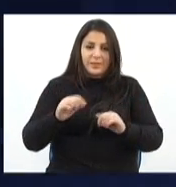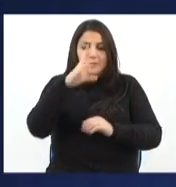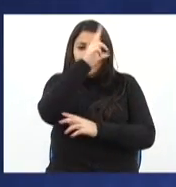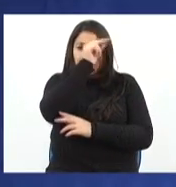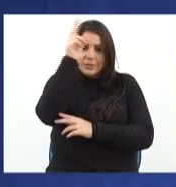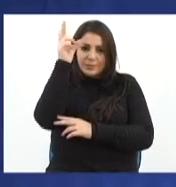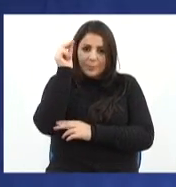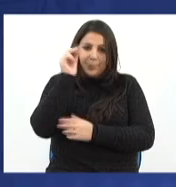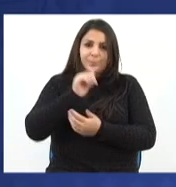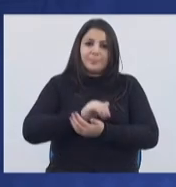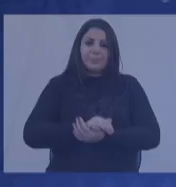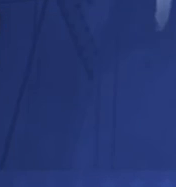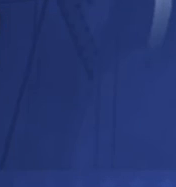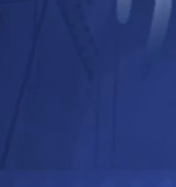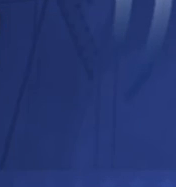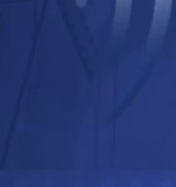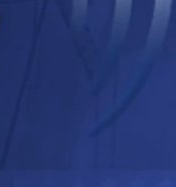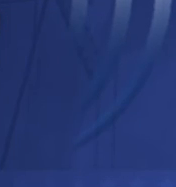Municipal.